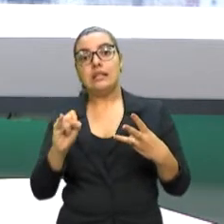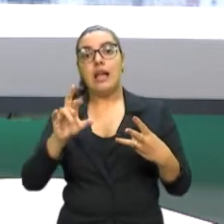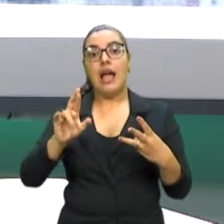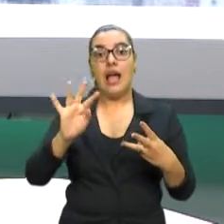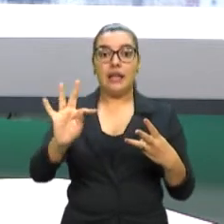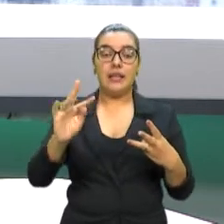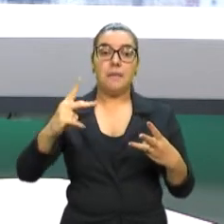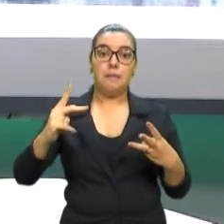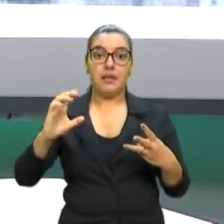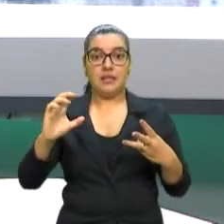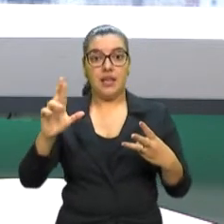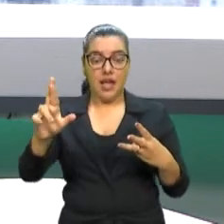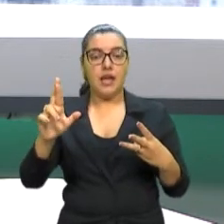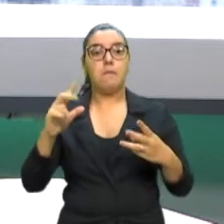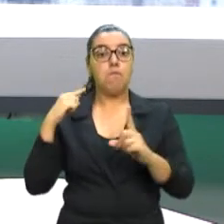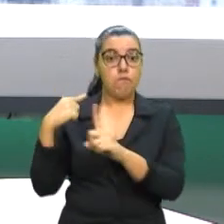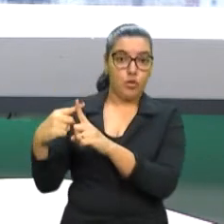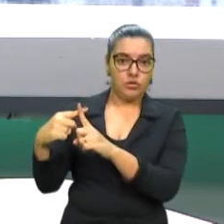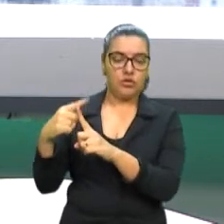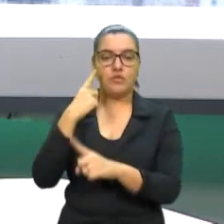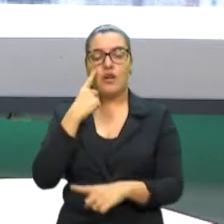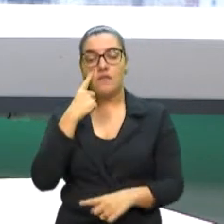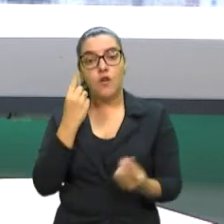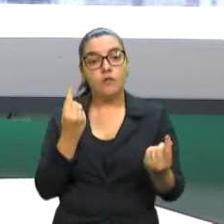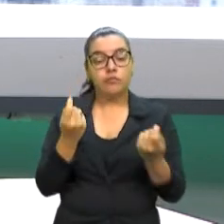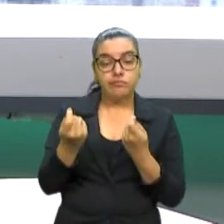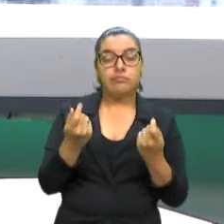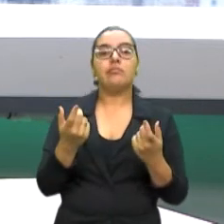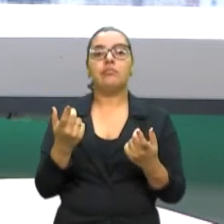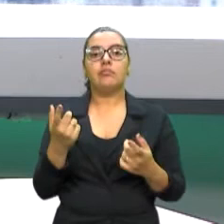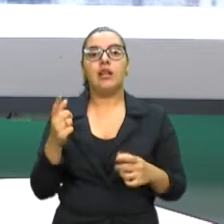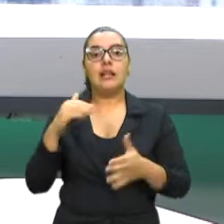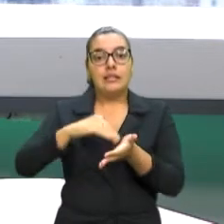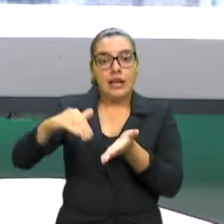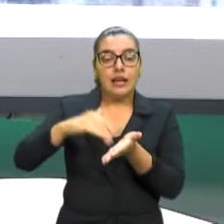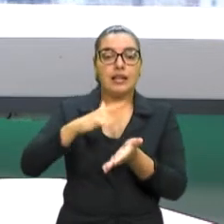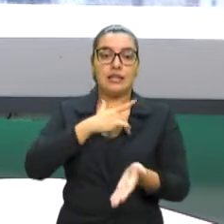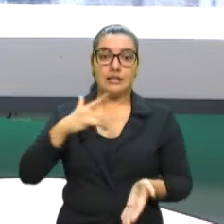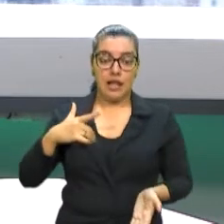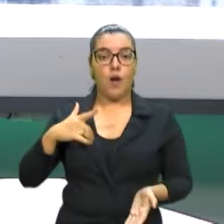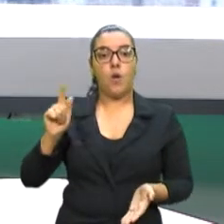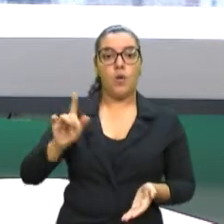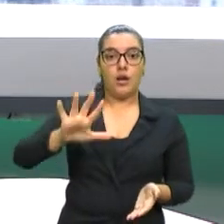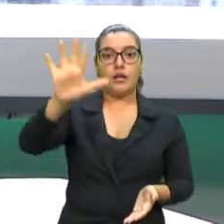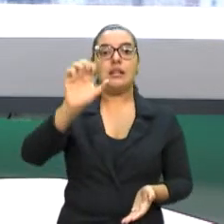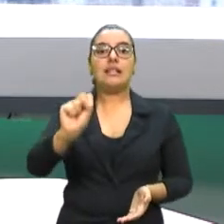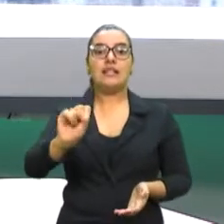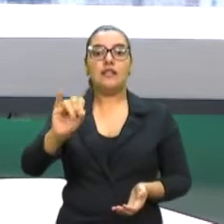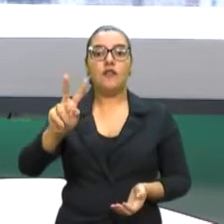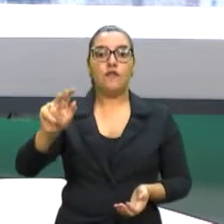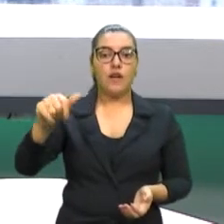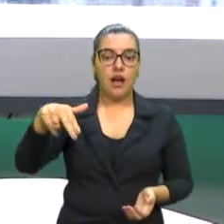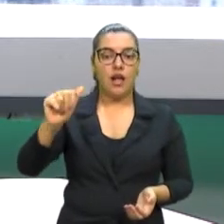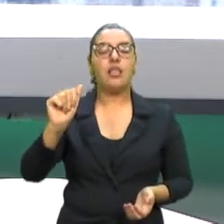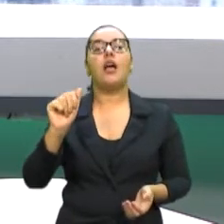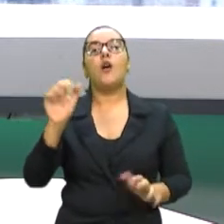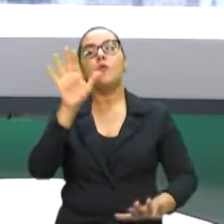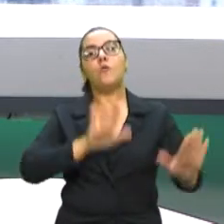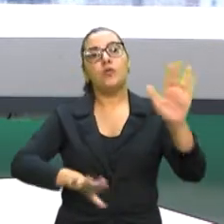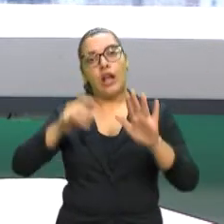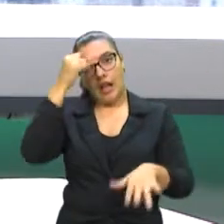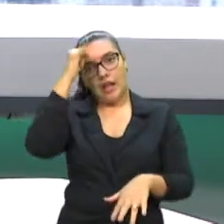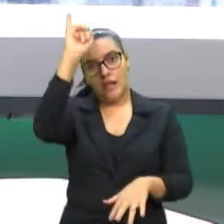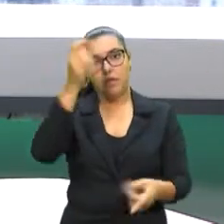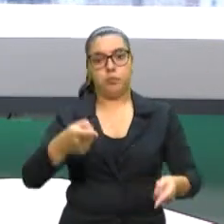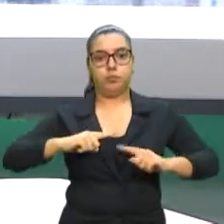RT-PCR positivos. A secretária de Saúde de Guaramiranga, Silvana Soares, destacou que os cuidados para evitar a contaminação